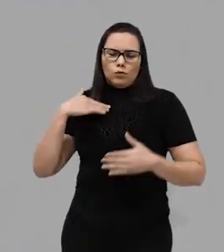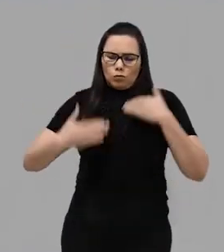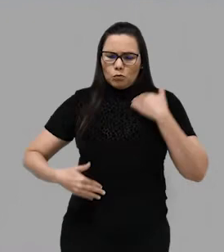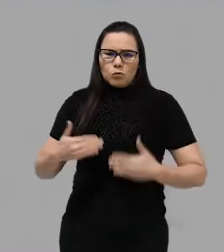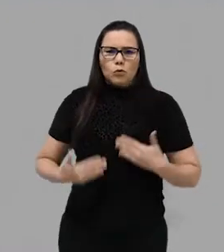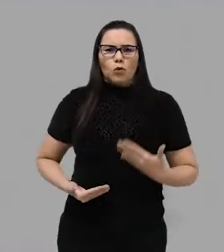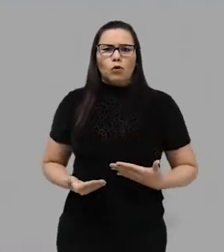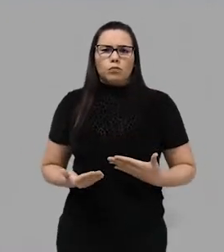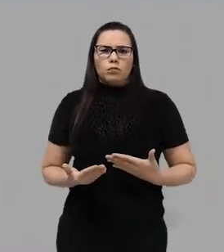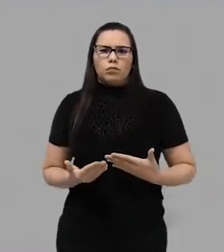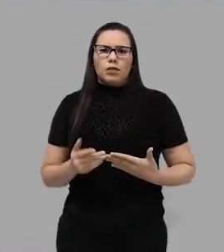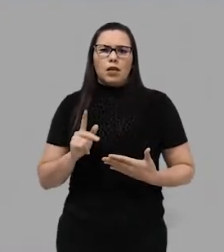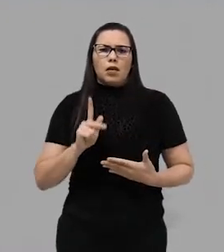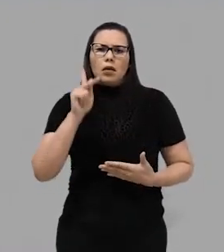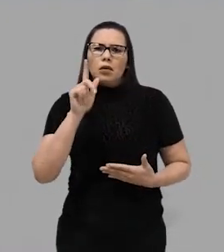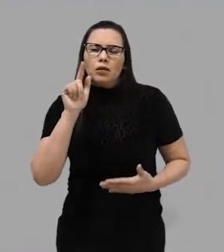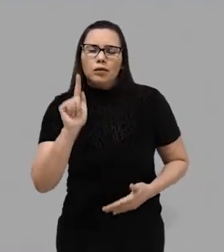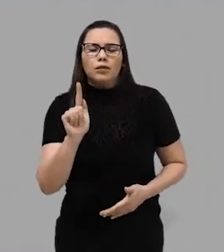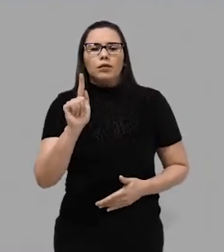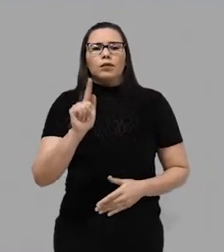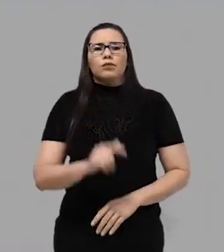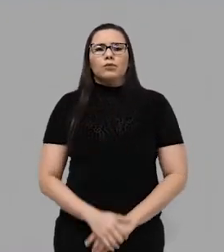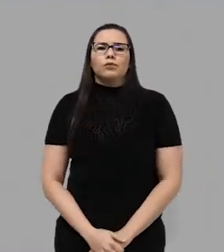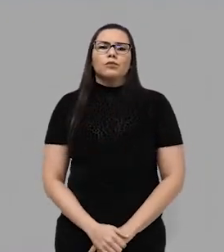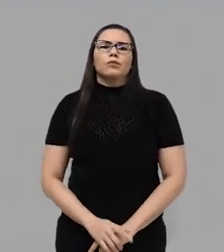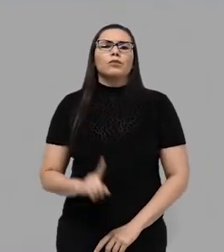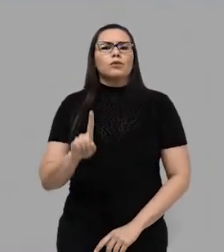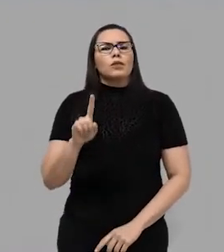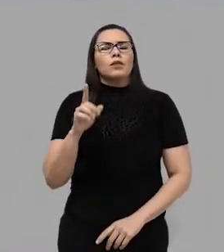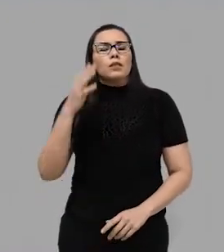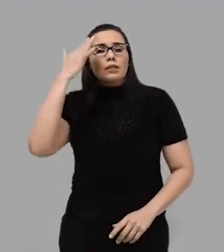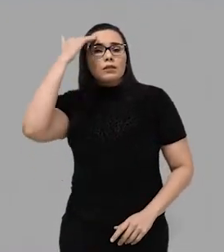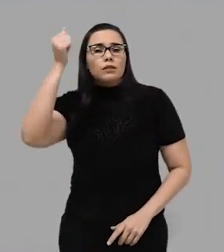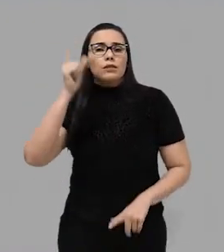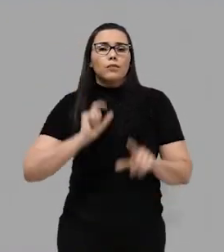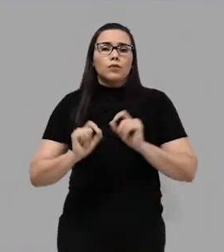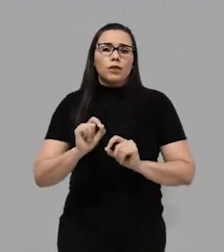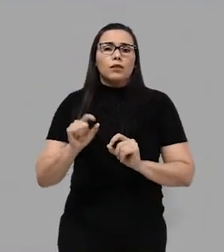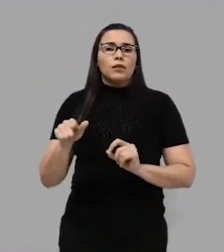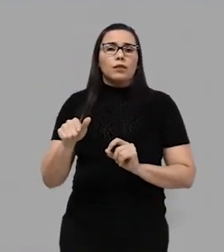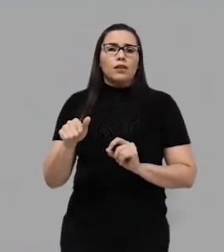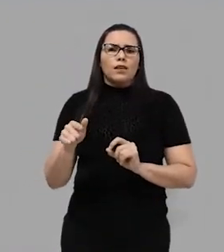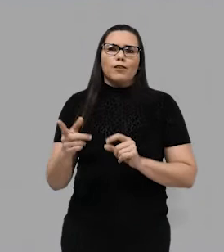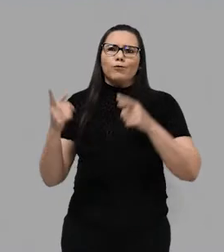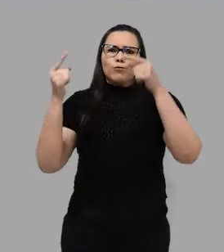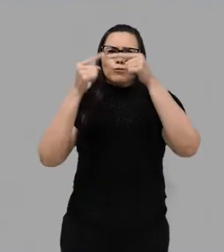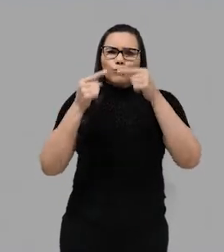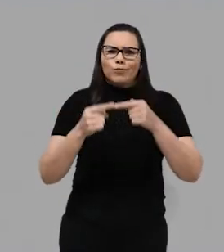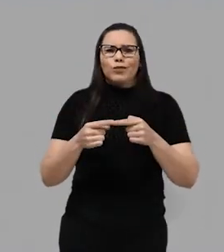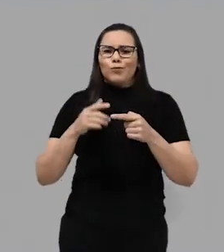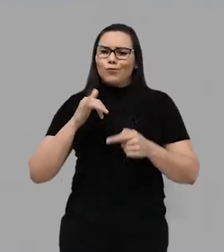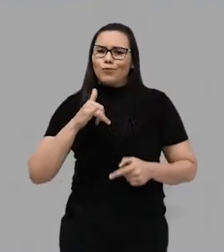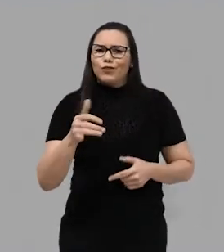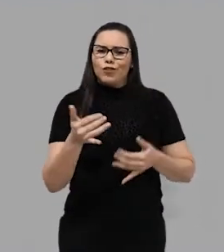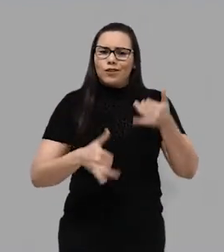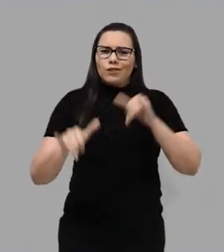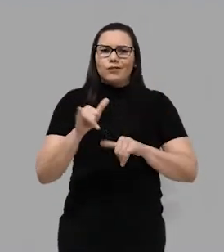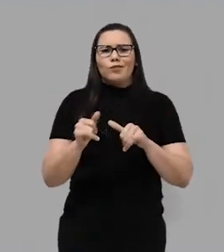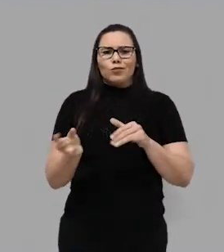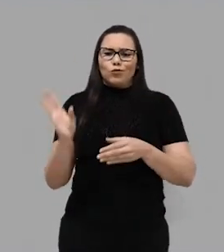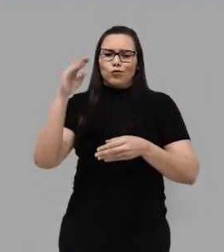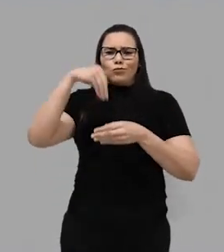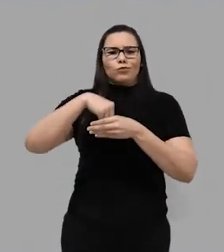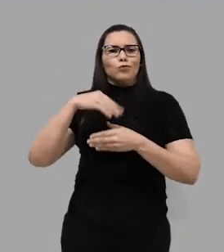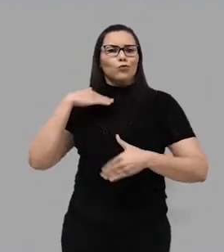consequentemente, a biomassa ela vai corresponder à quantidade de energia química potencial que está ali. Então,